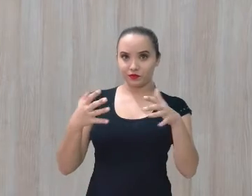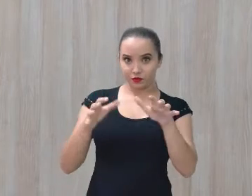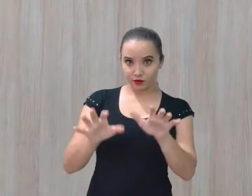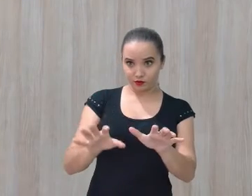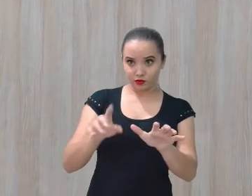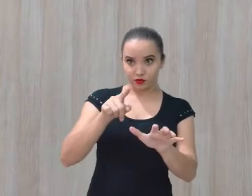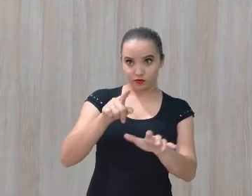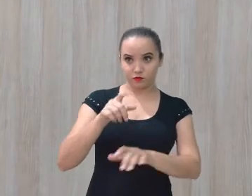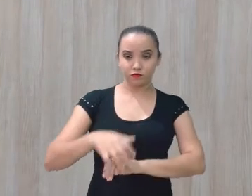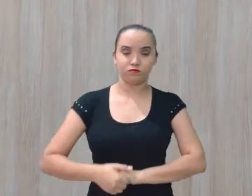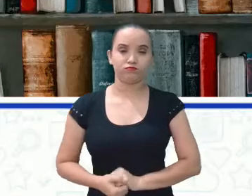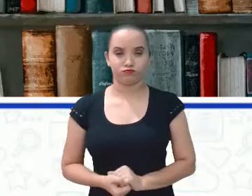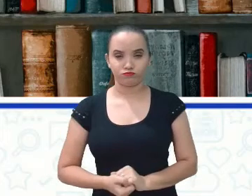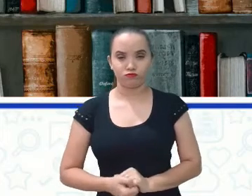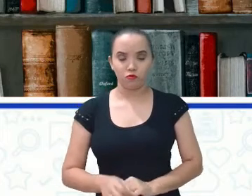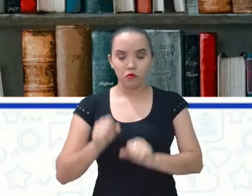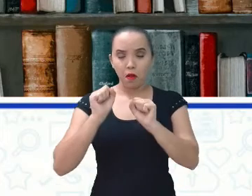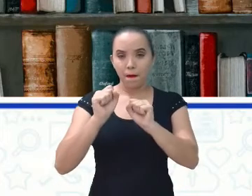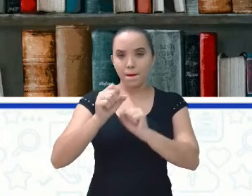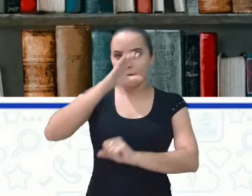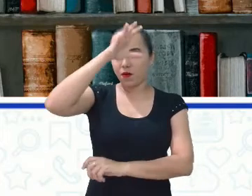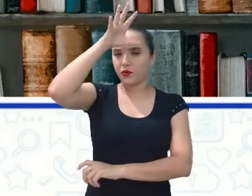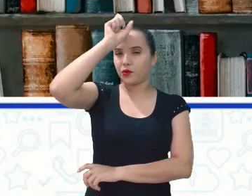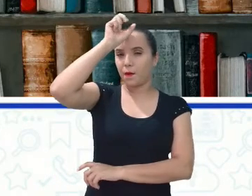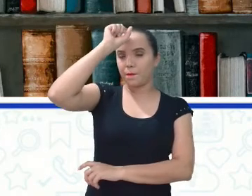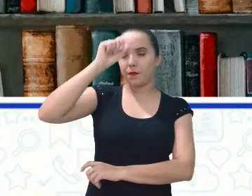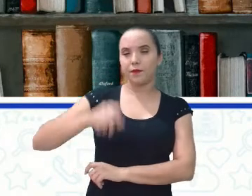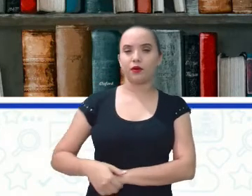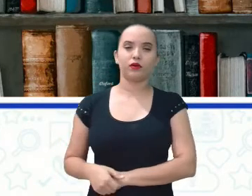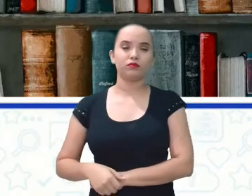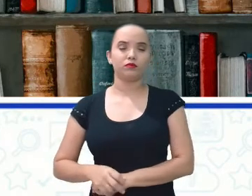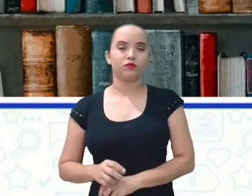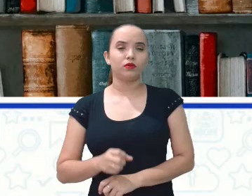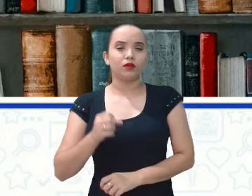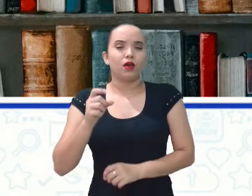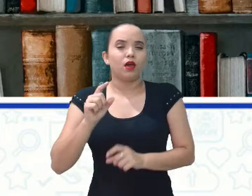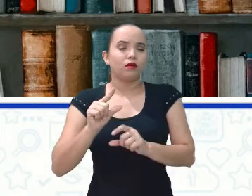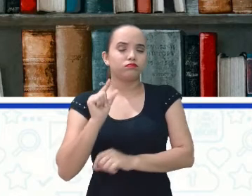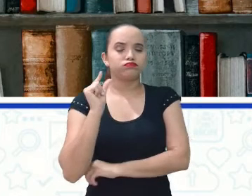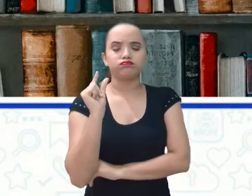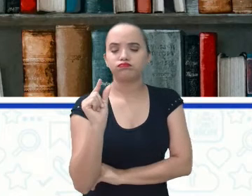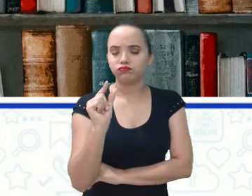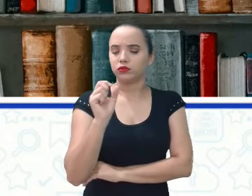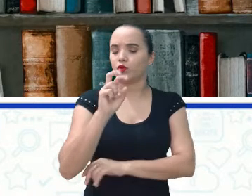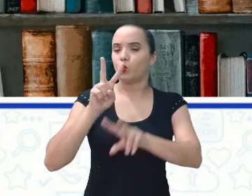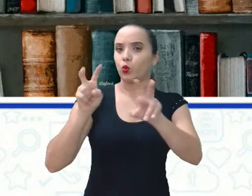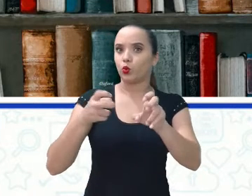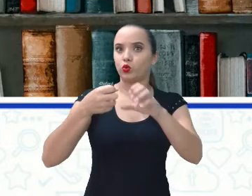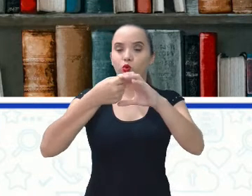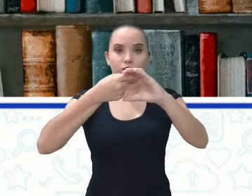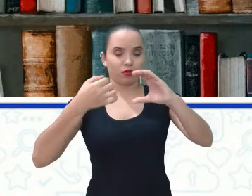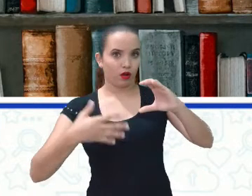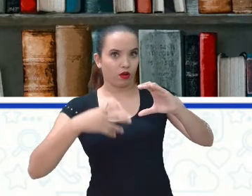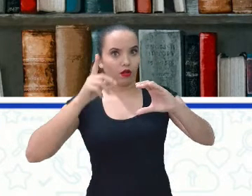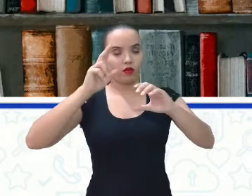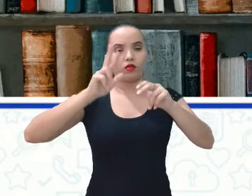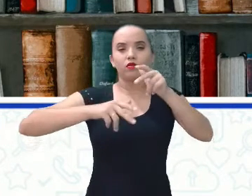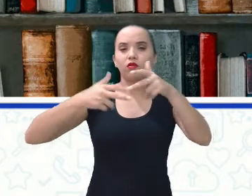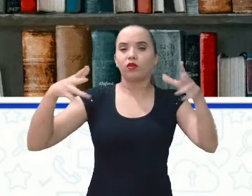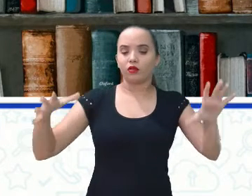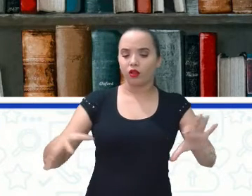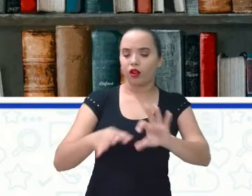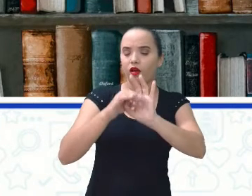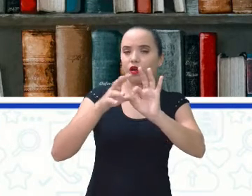assim, você poderá aprender um pouco mais sobre os aspectos relacionados aos